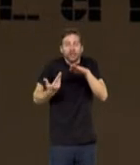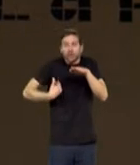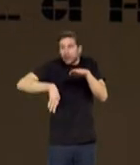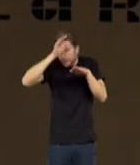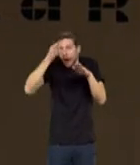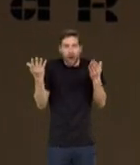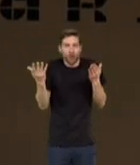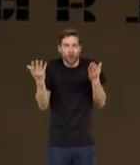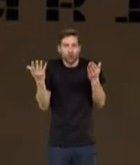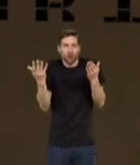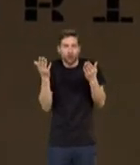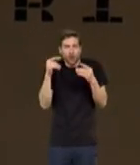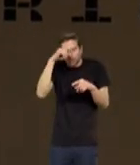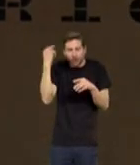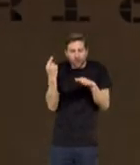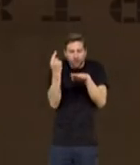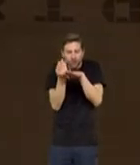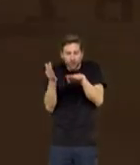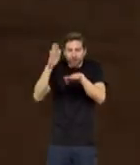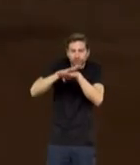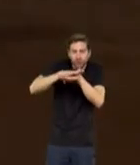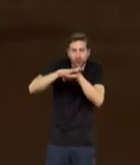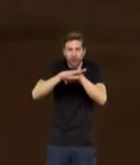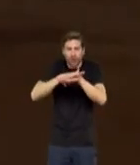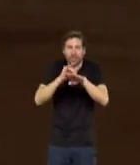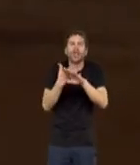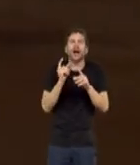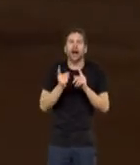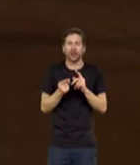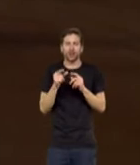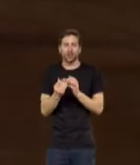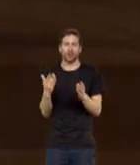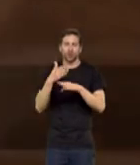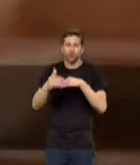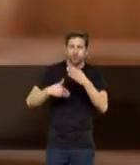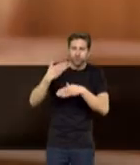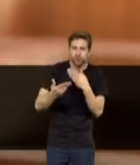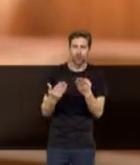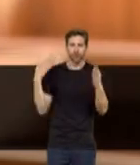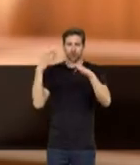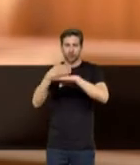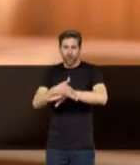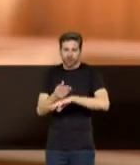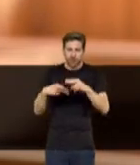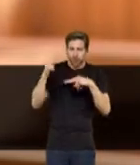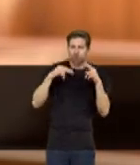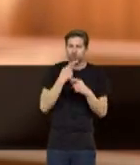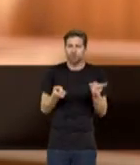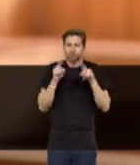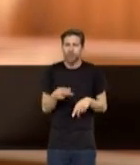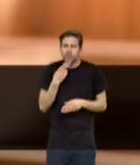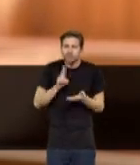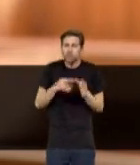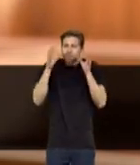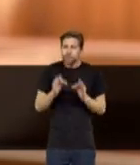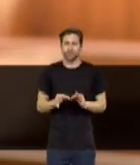o que é que assentava bem aqui. Essa é a primeira questão. A segunda é que todo o processo de reabilitação, mas reabilitação séria, não é? Em que estamos a